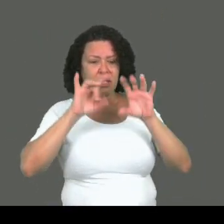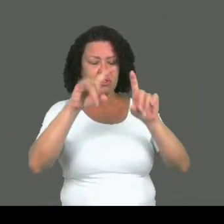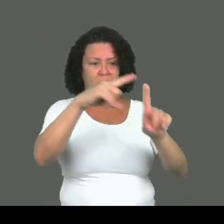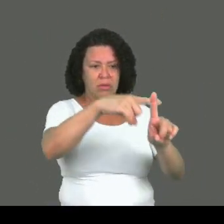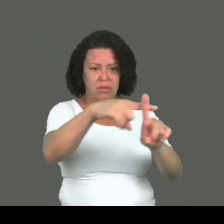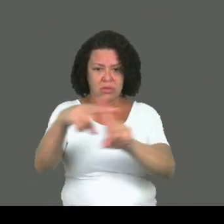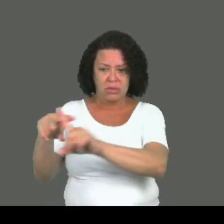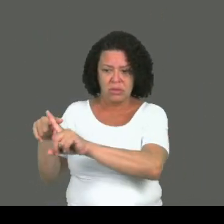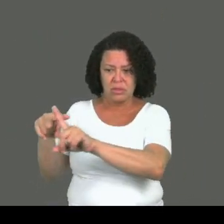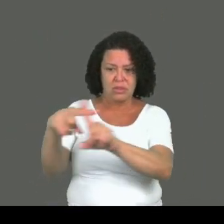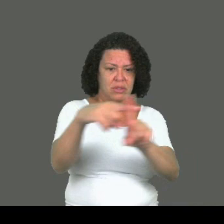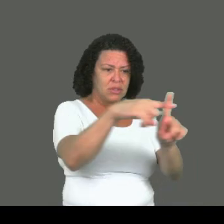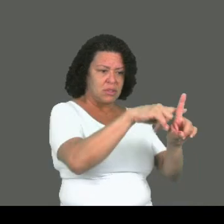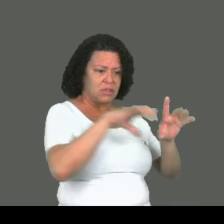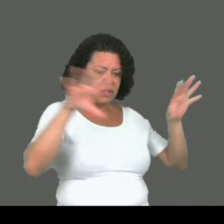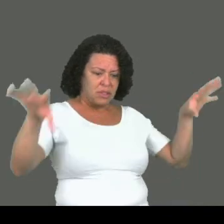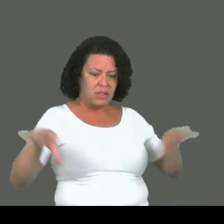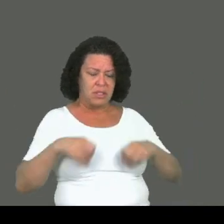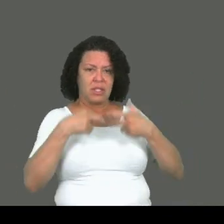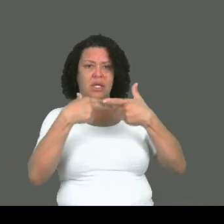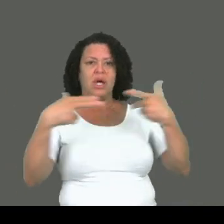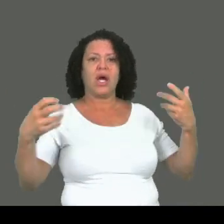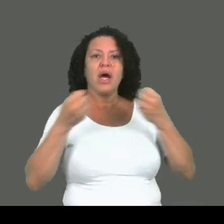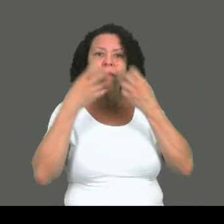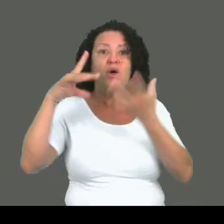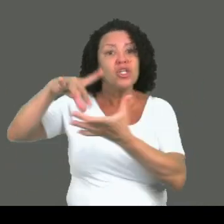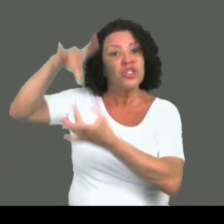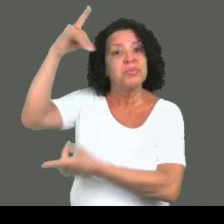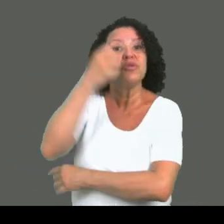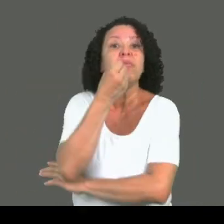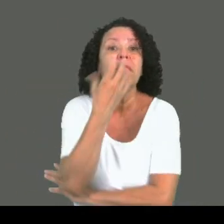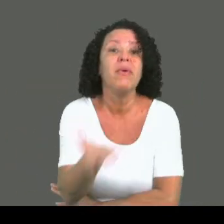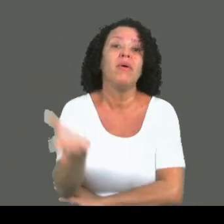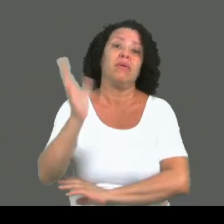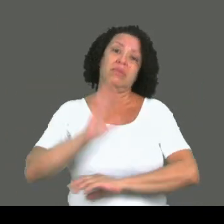gente está querendo sintonizar, tá?